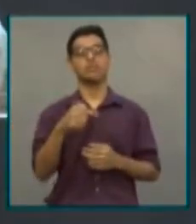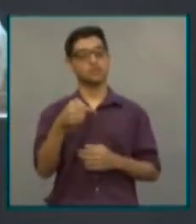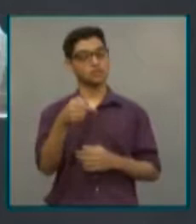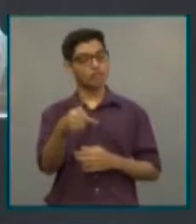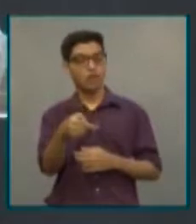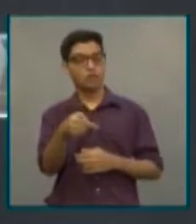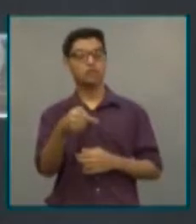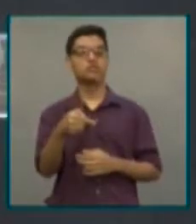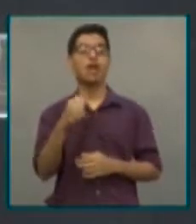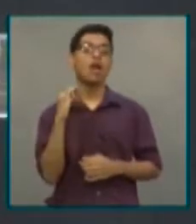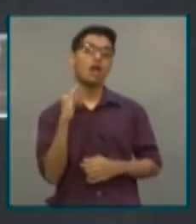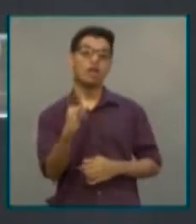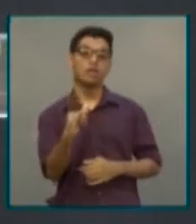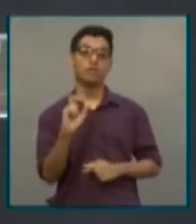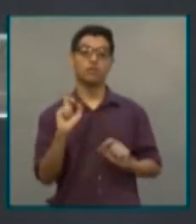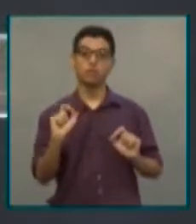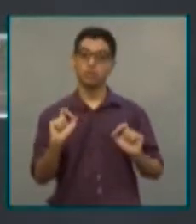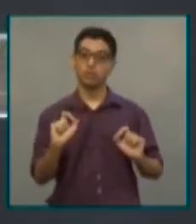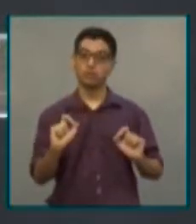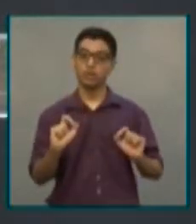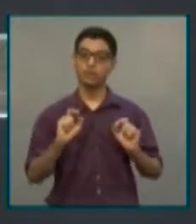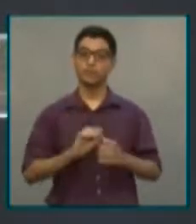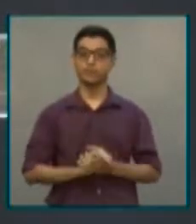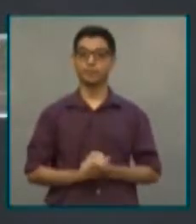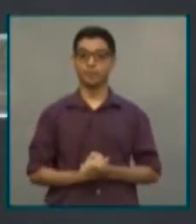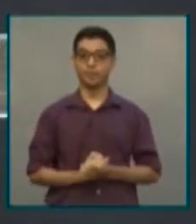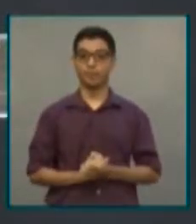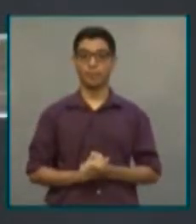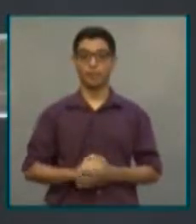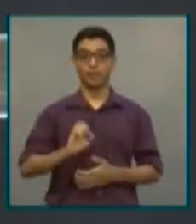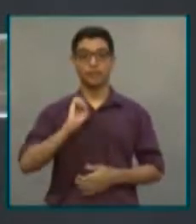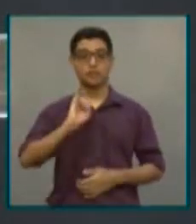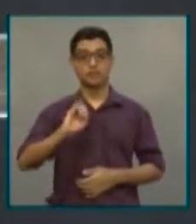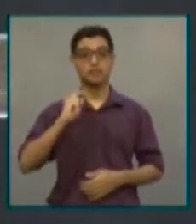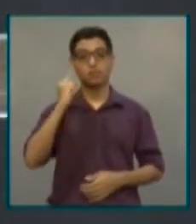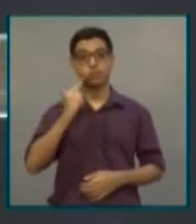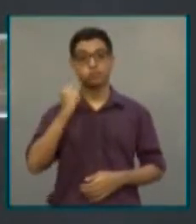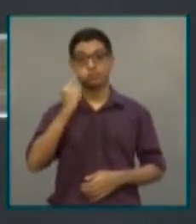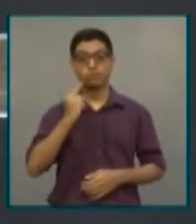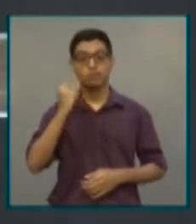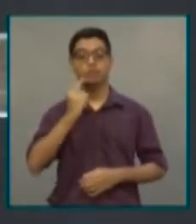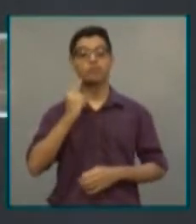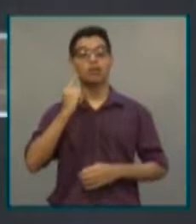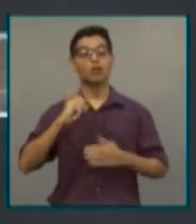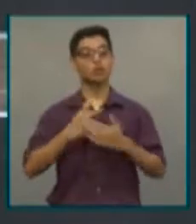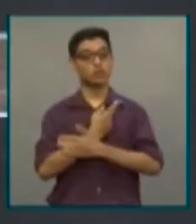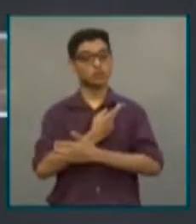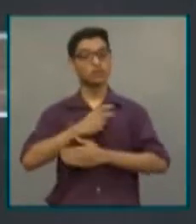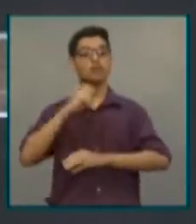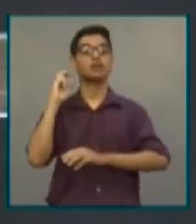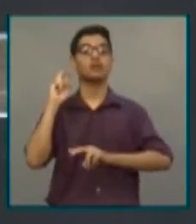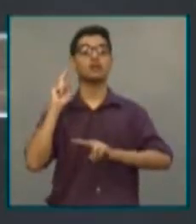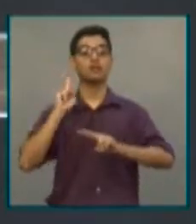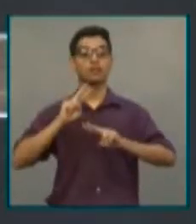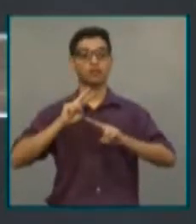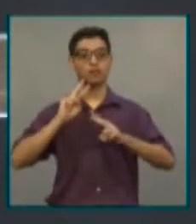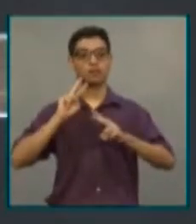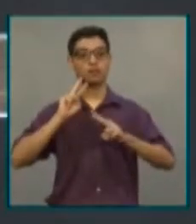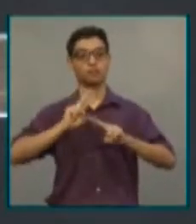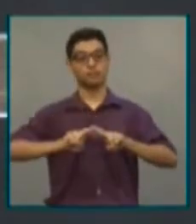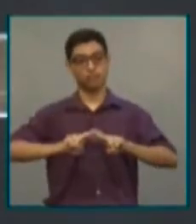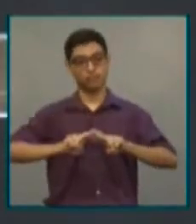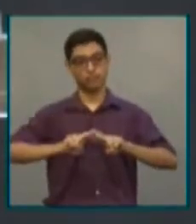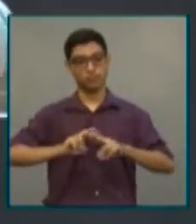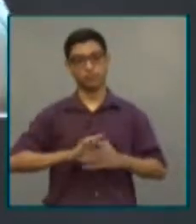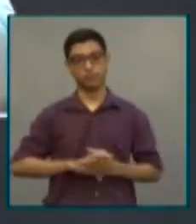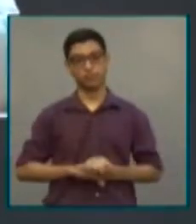diz claramente, se o advogado for preso e não houver uma sala de Estado maior, ele